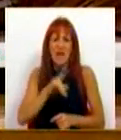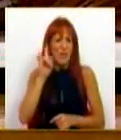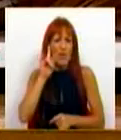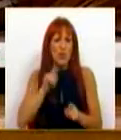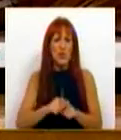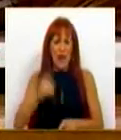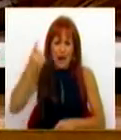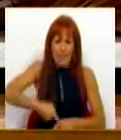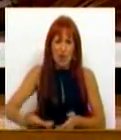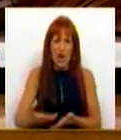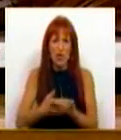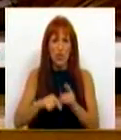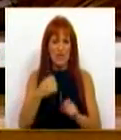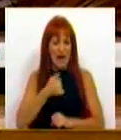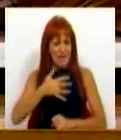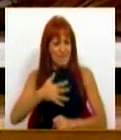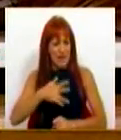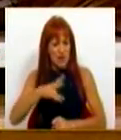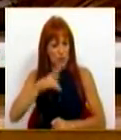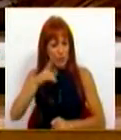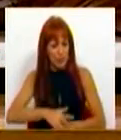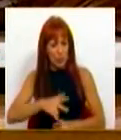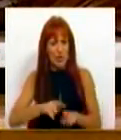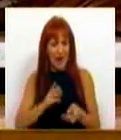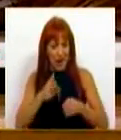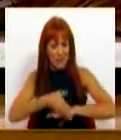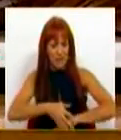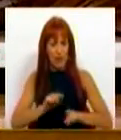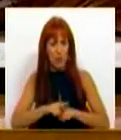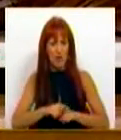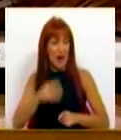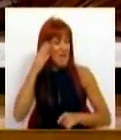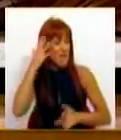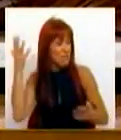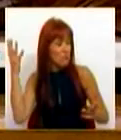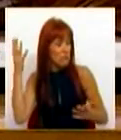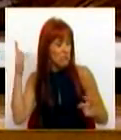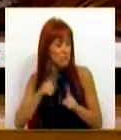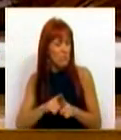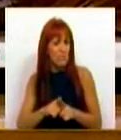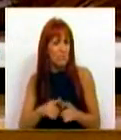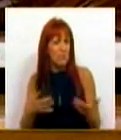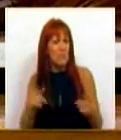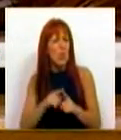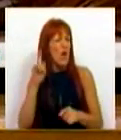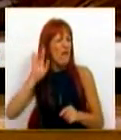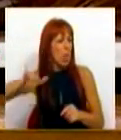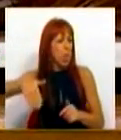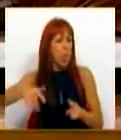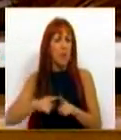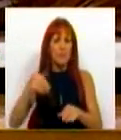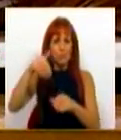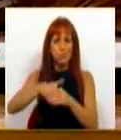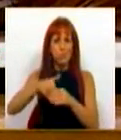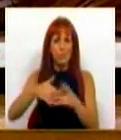valor imposta à economia e às empresas portuguesas, através de uma pressuposta redutora desvalorização